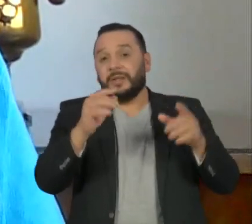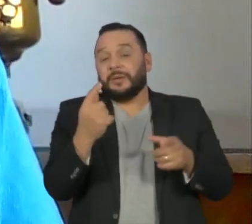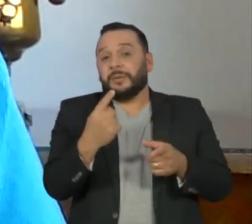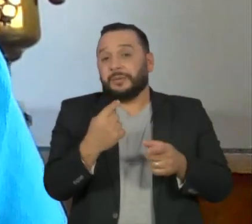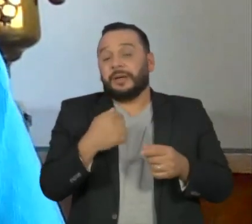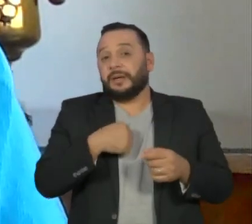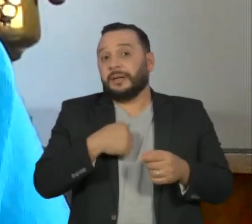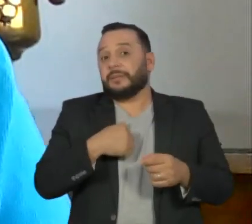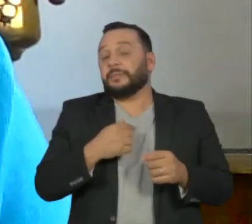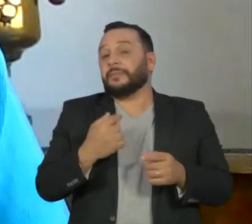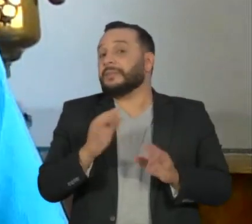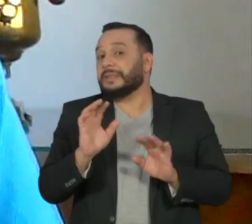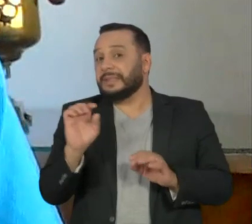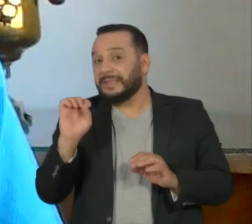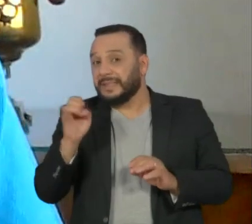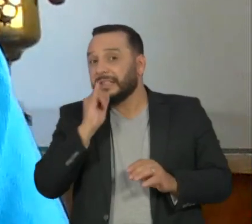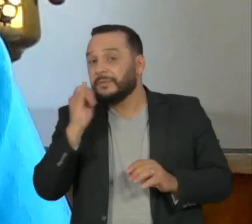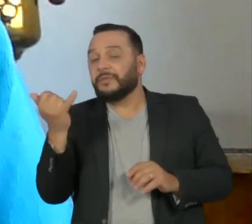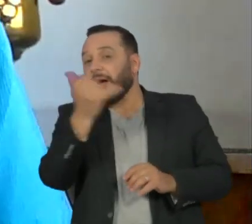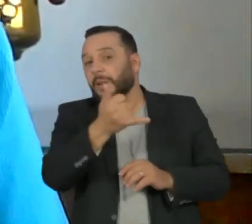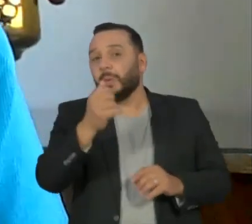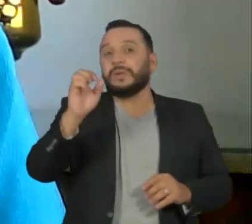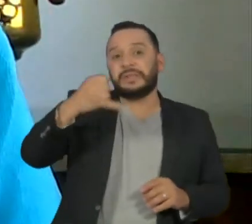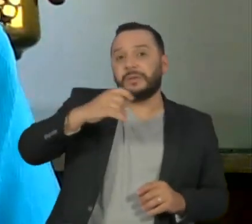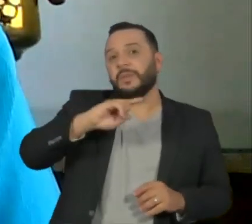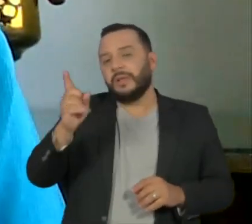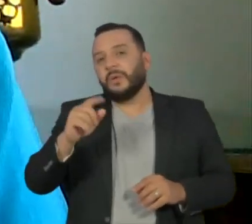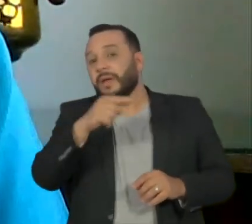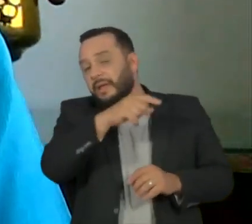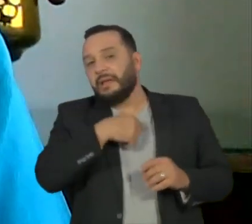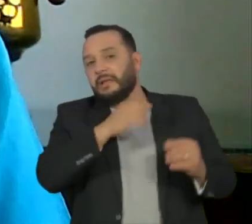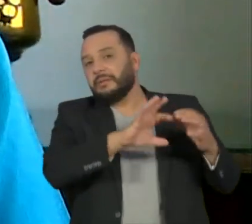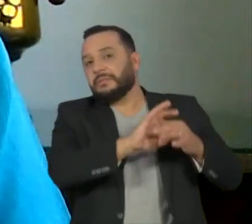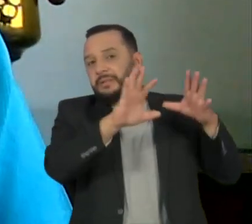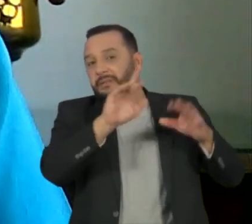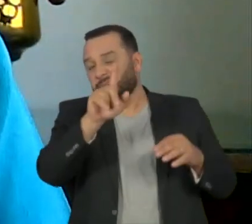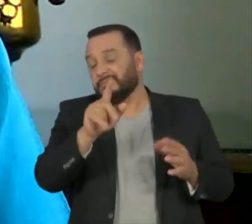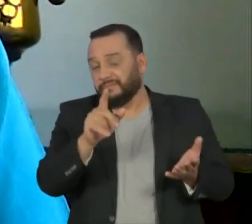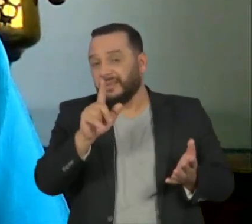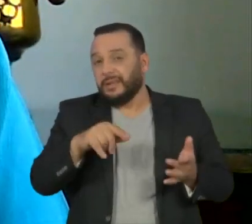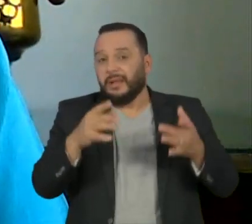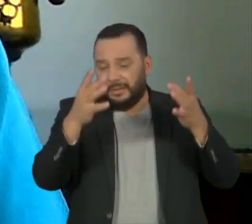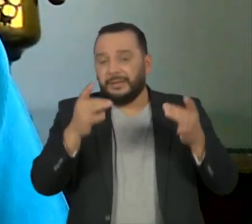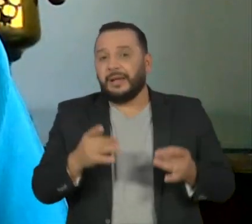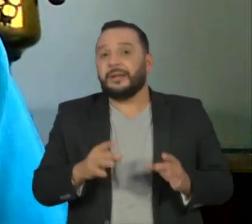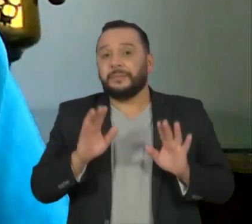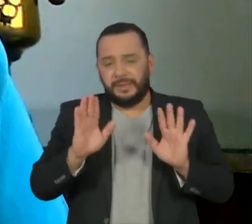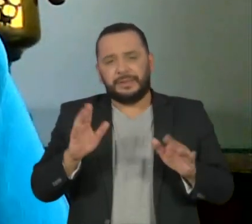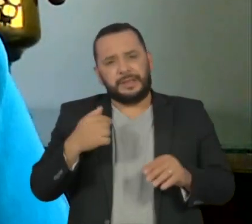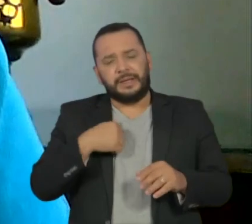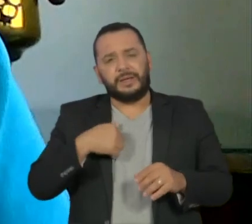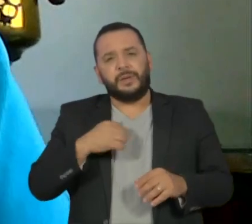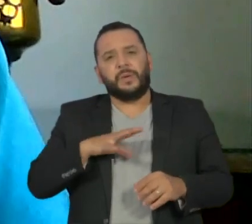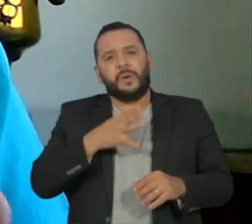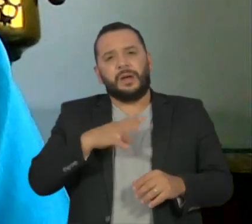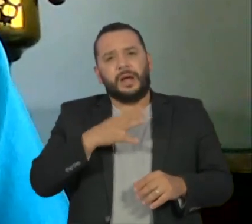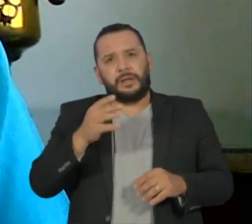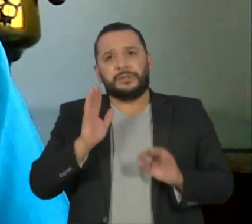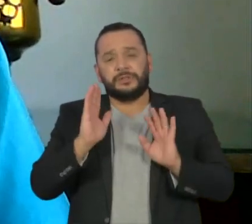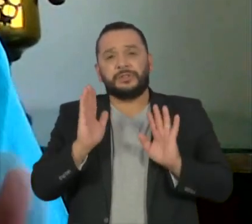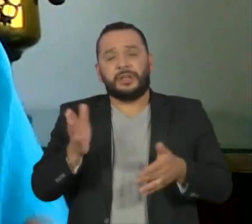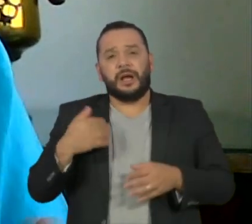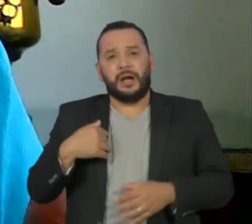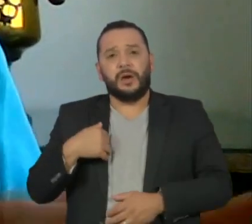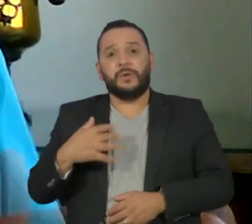mão, se ele falou isso ou não, isso é um detalhe. O fato é que ele fez isso. Quer dizer, ele, o